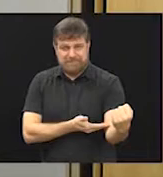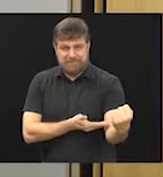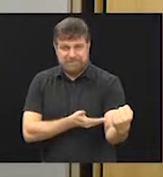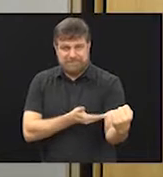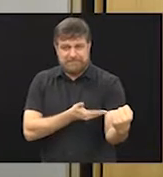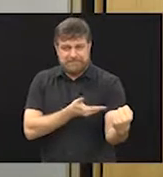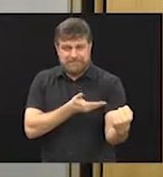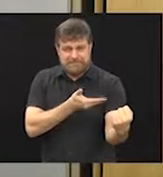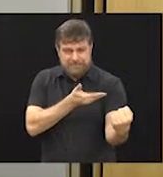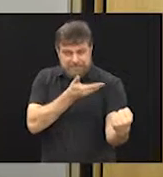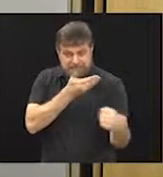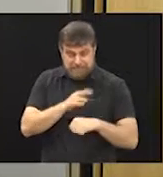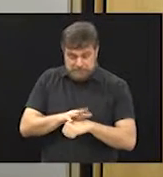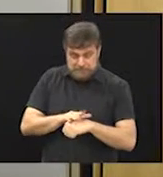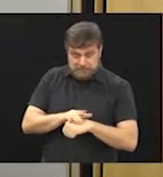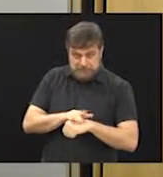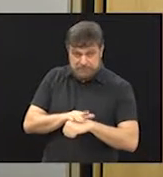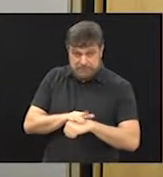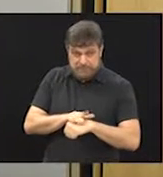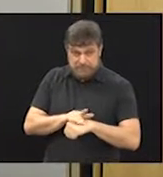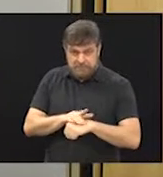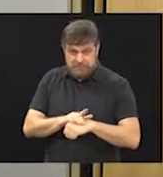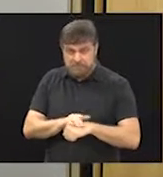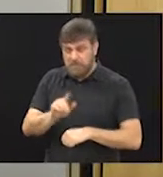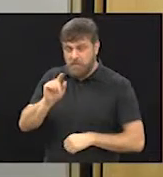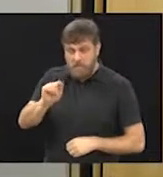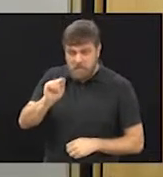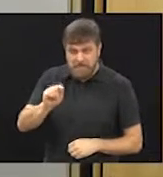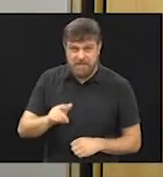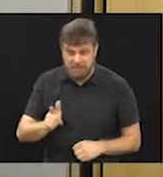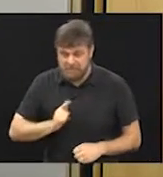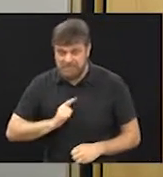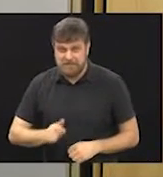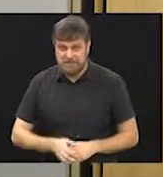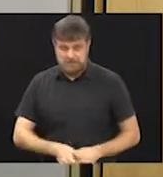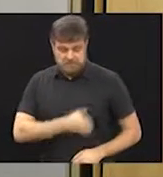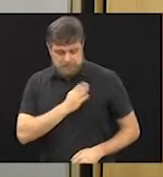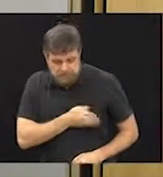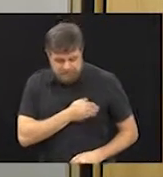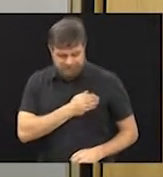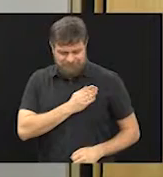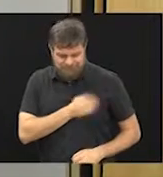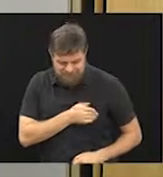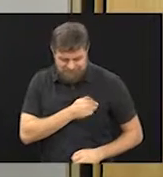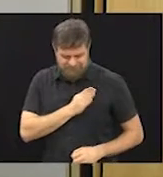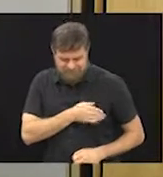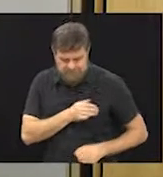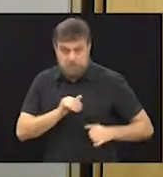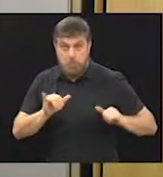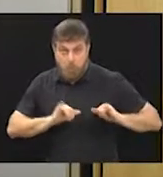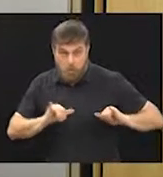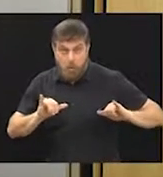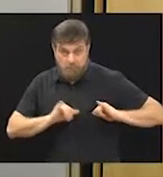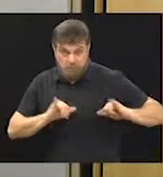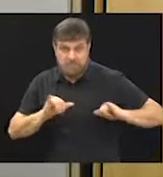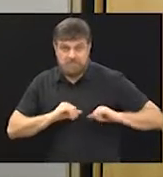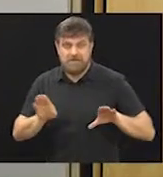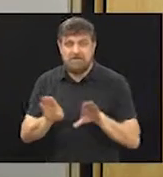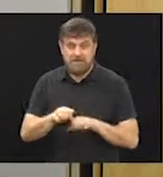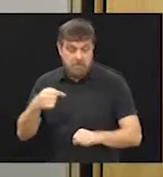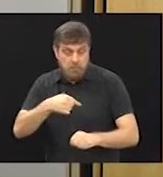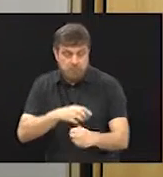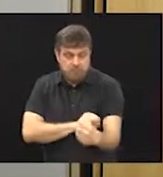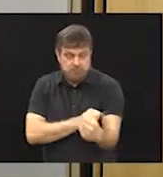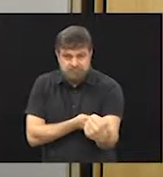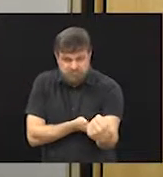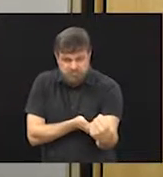doença que acomete muito o sistema cardiovascular e a hipertensão